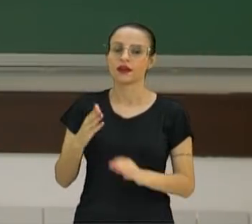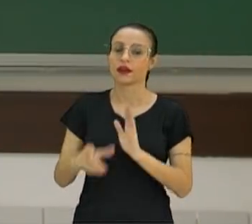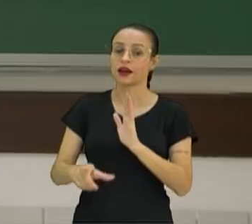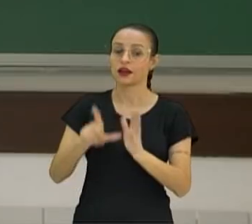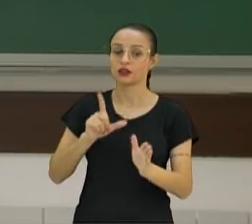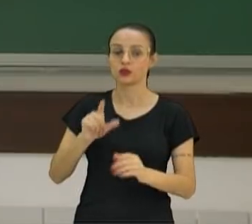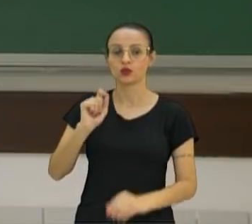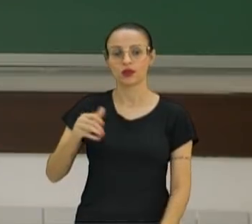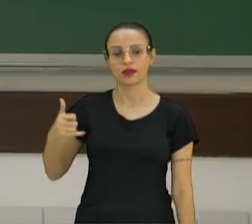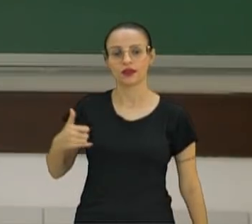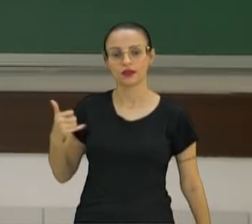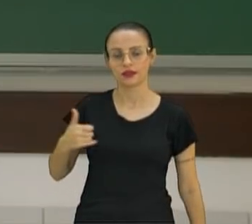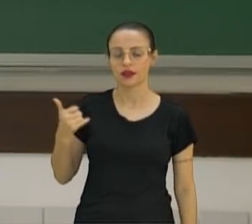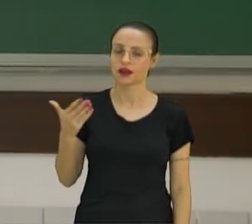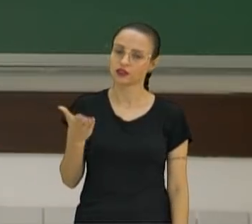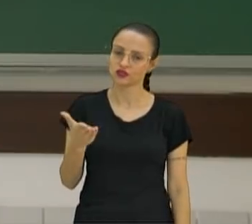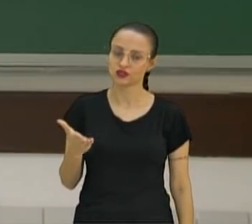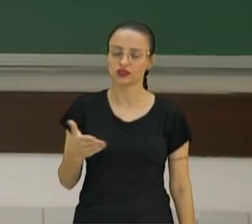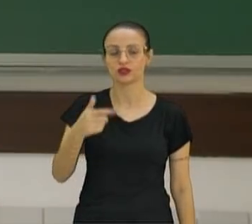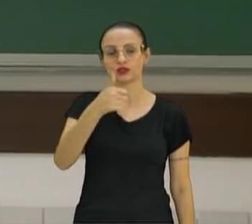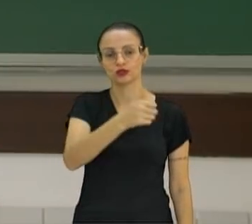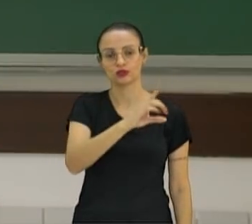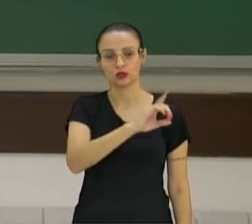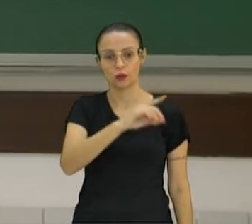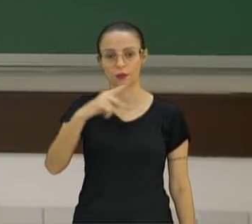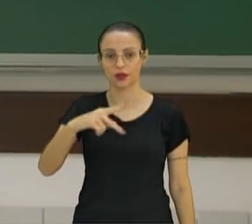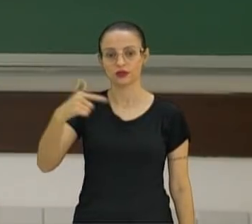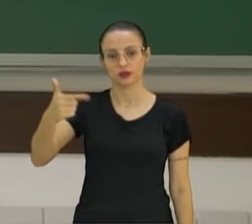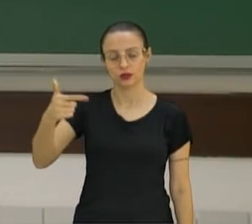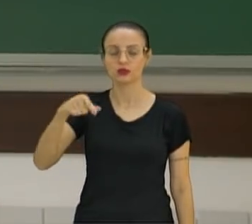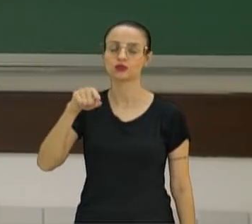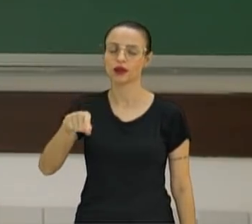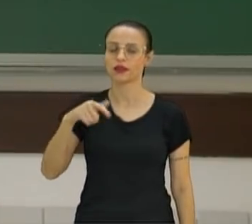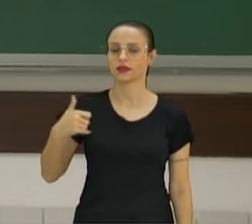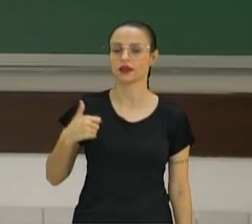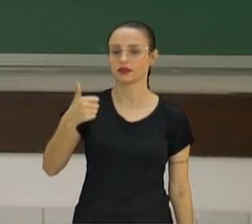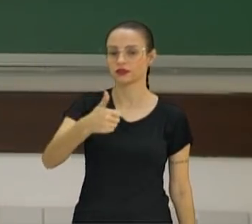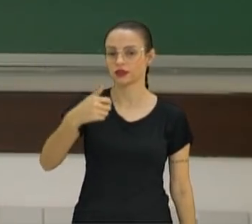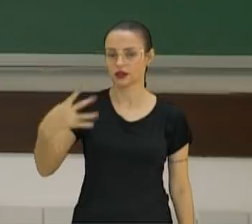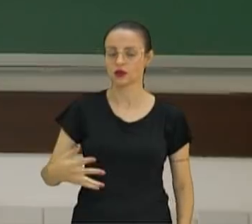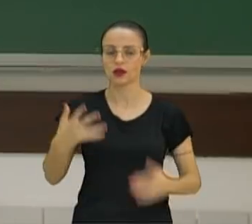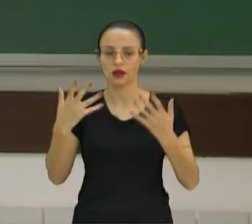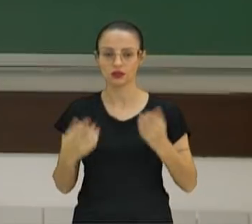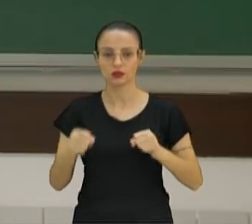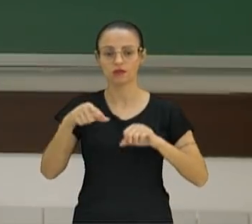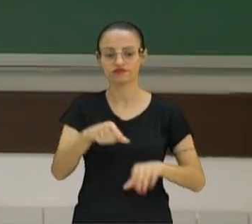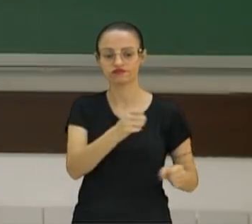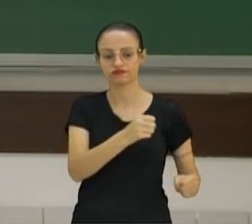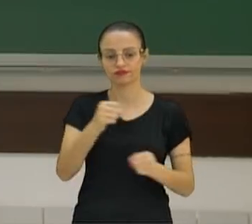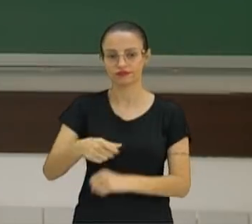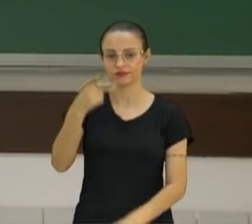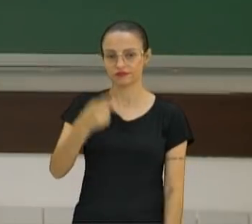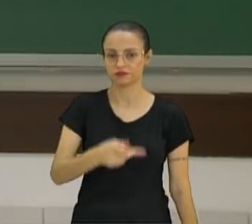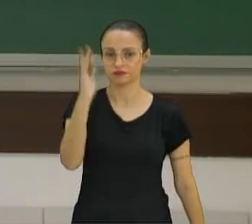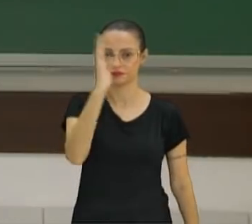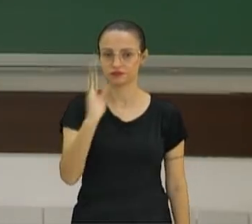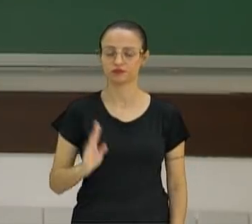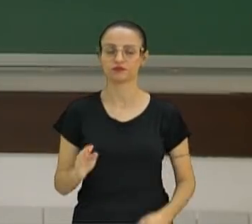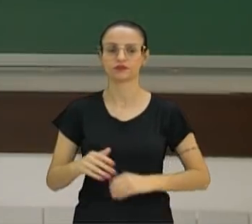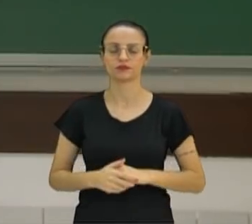antecipação da maioridade de Dom Pedro II e ele aos 14 anos de idade assumindo o trono aqui no Brasil.